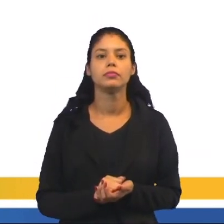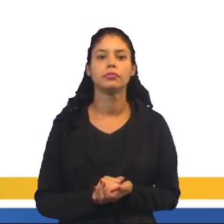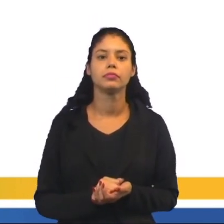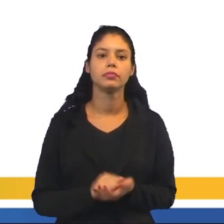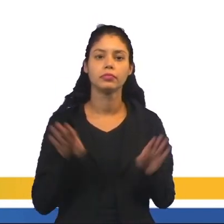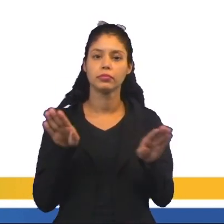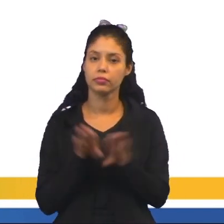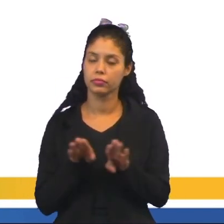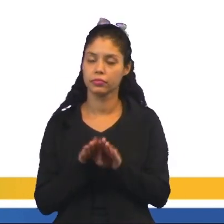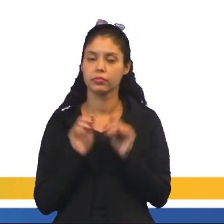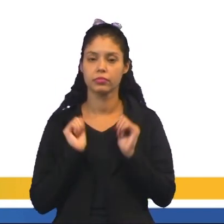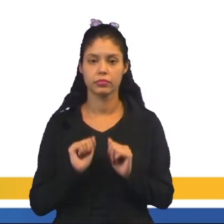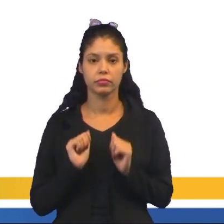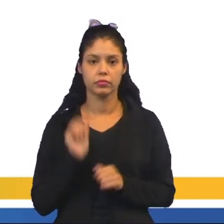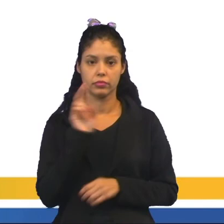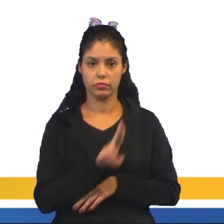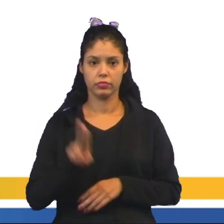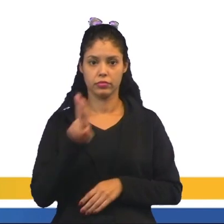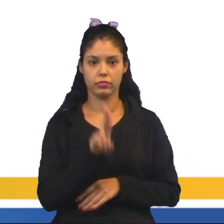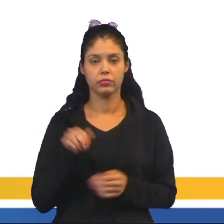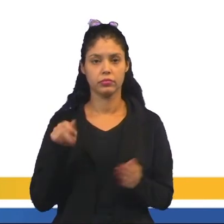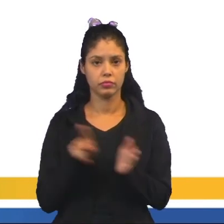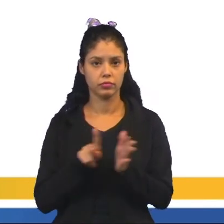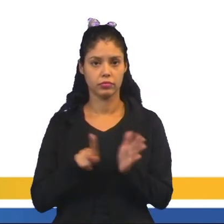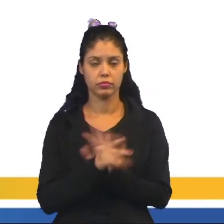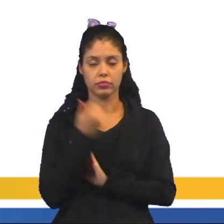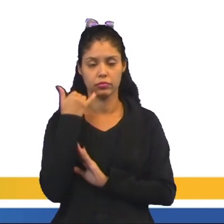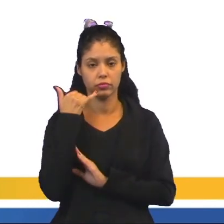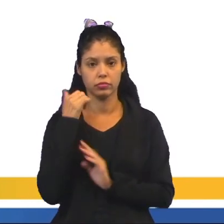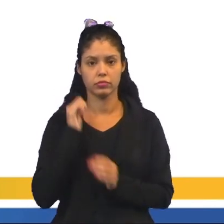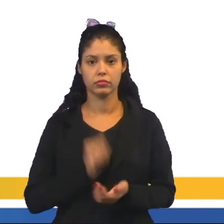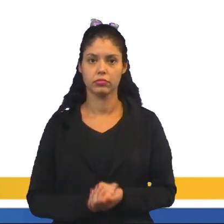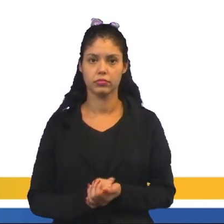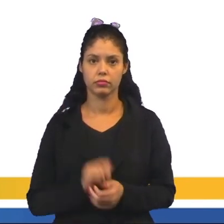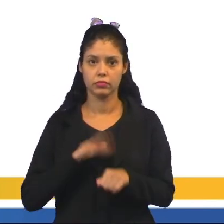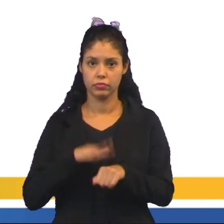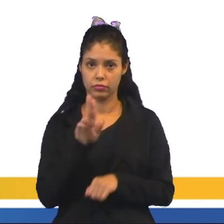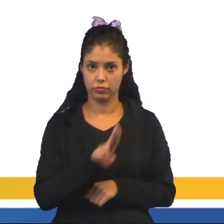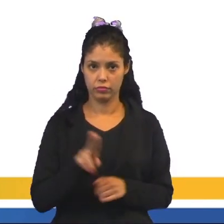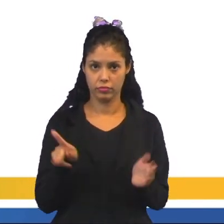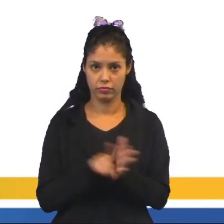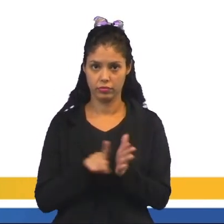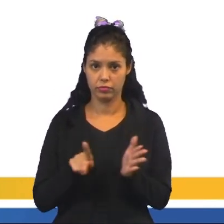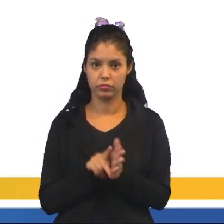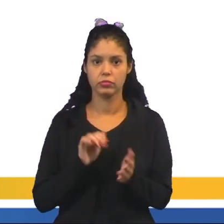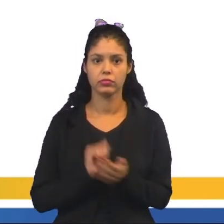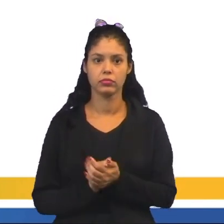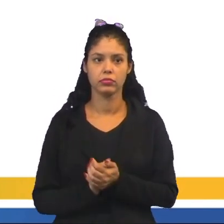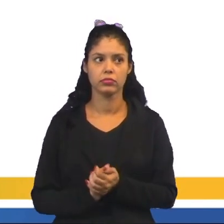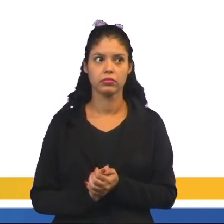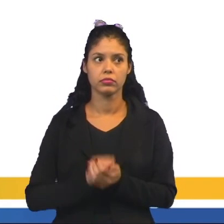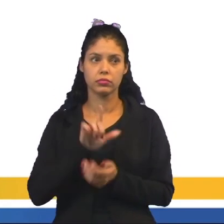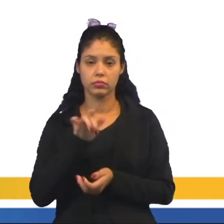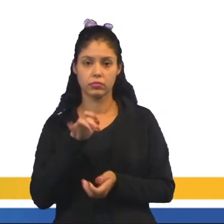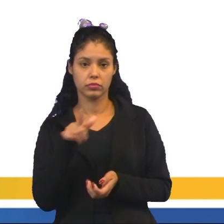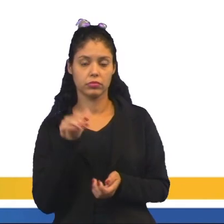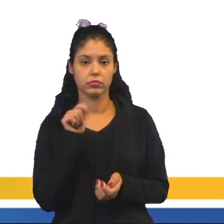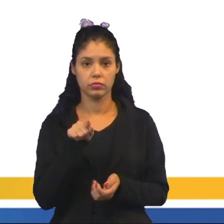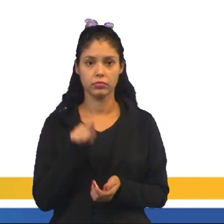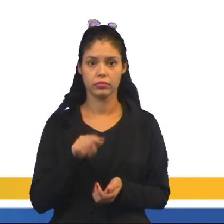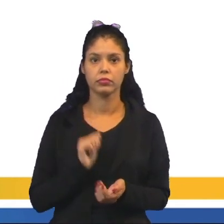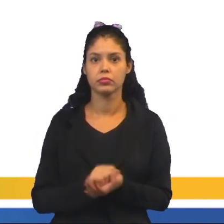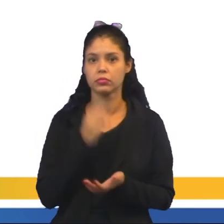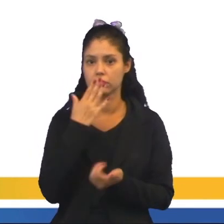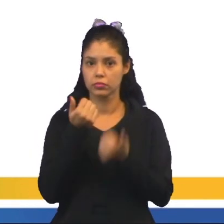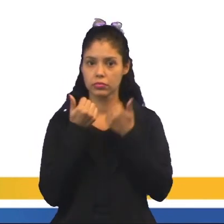mas também para quem usa o próprio celular, que é mais um motivo para ter uma lesão nessa região aí. Muito